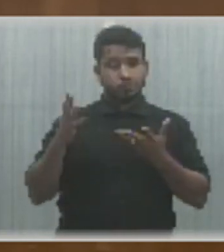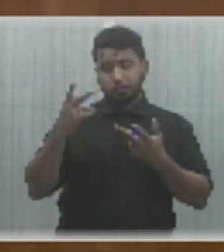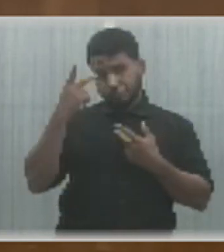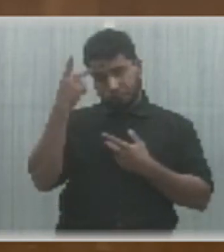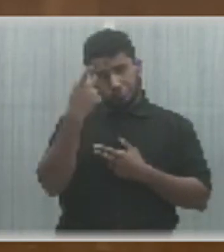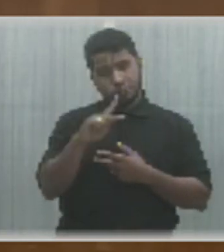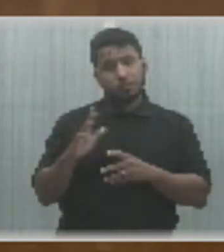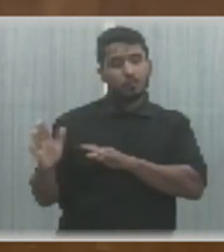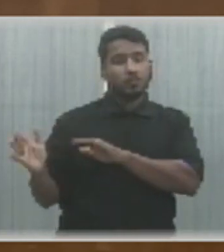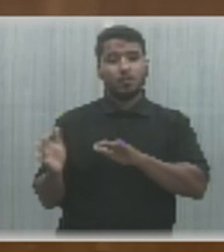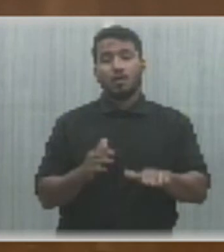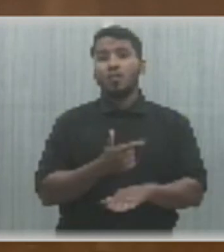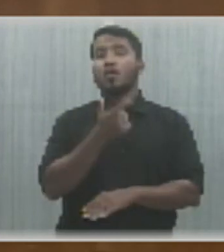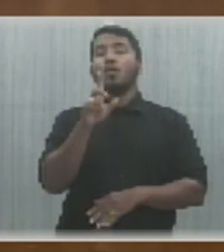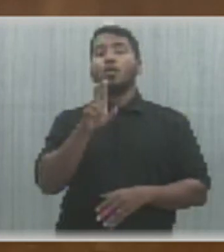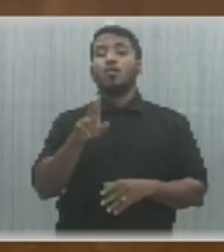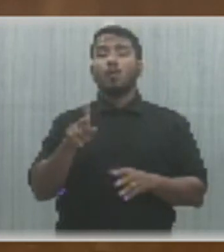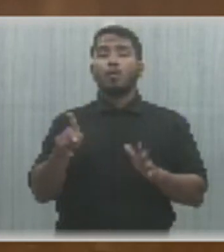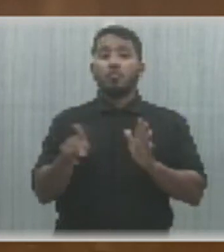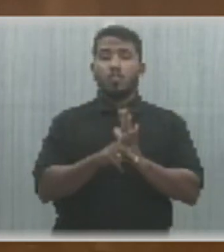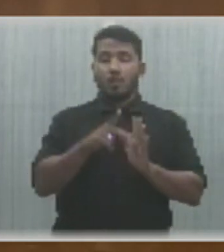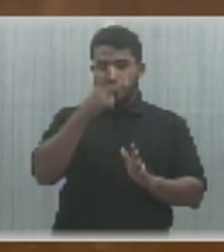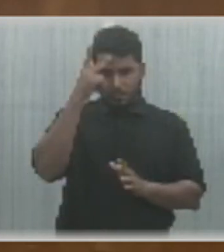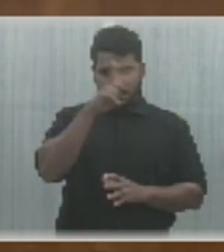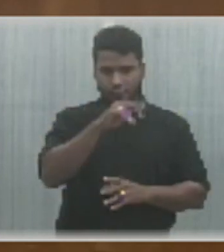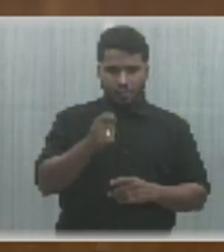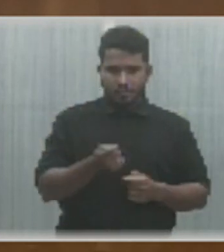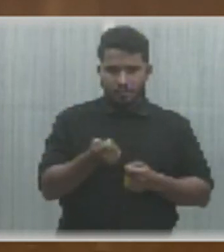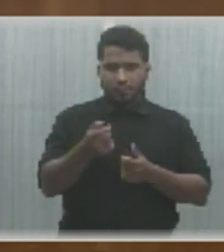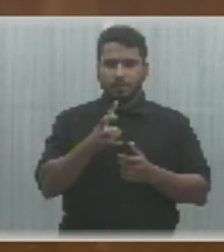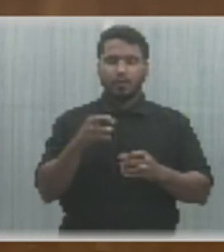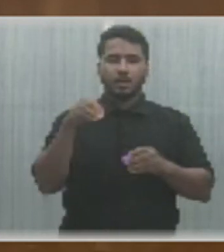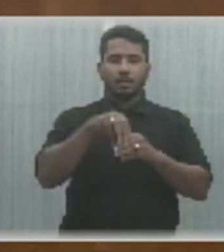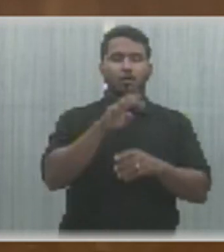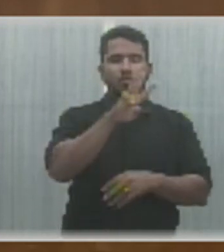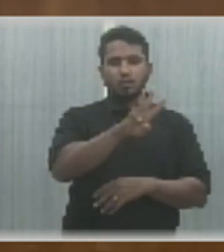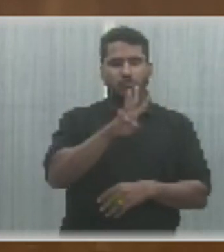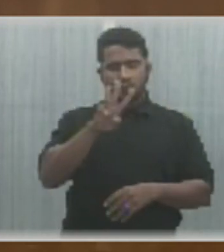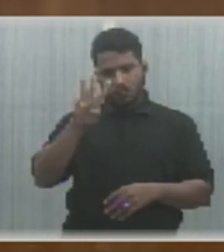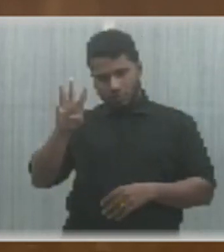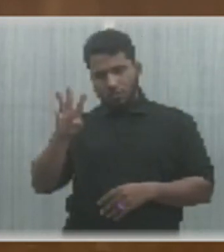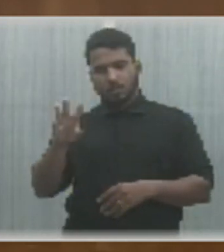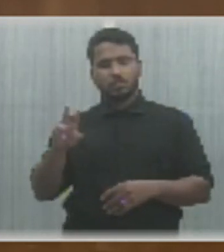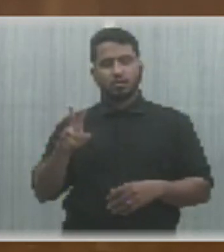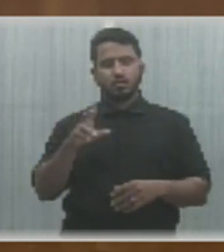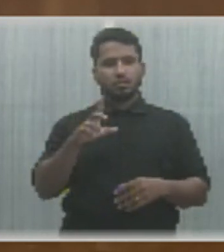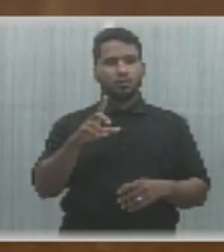isso, o usuário, o doador, entrará no site da SEMAR, no